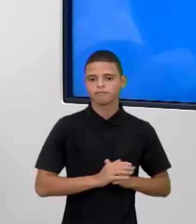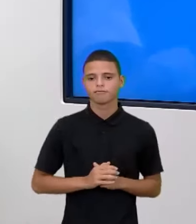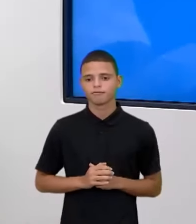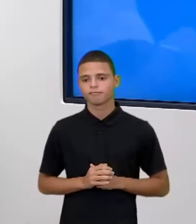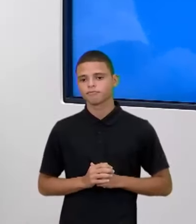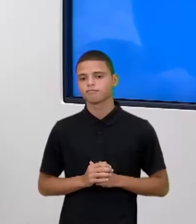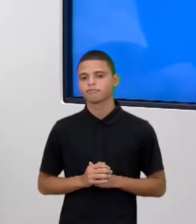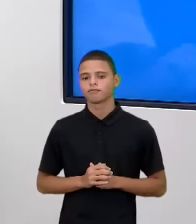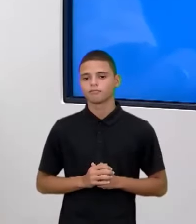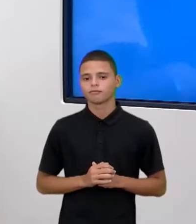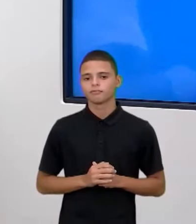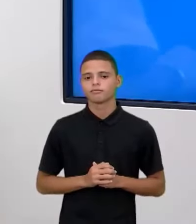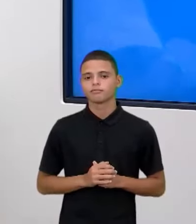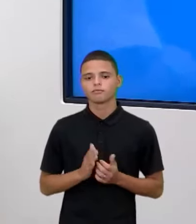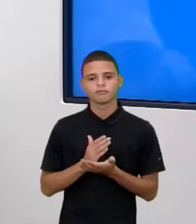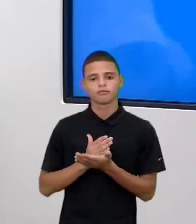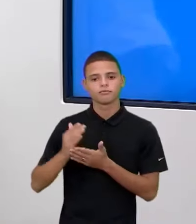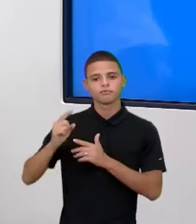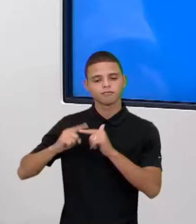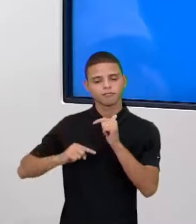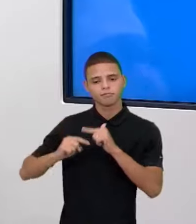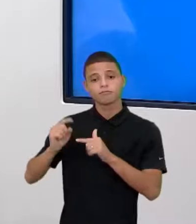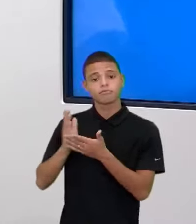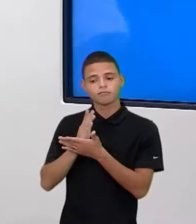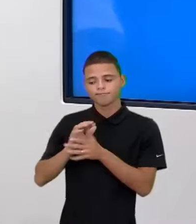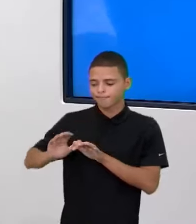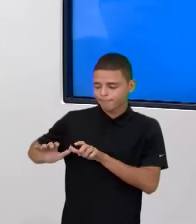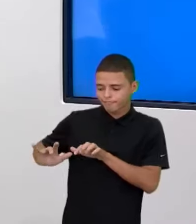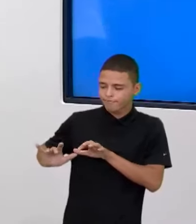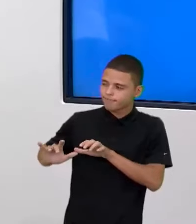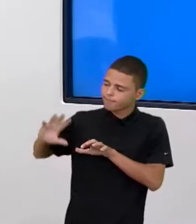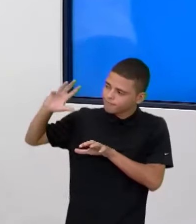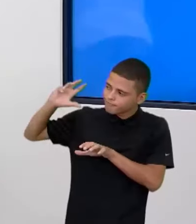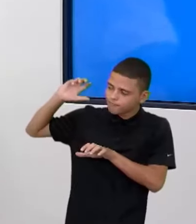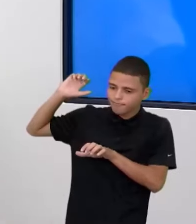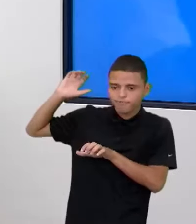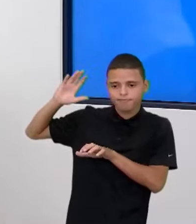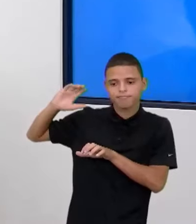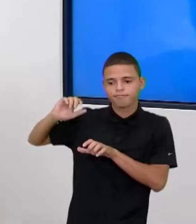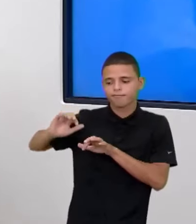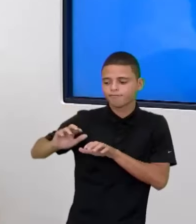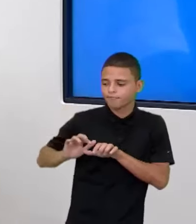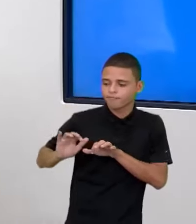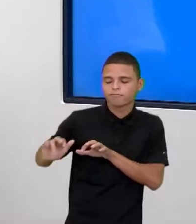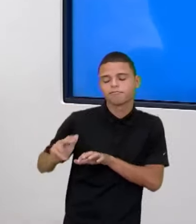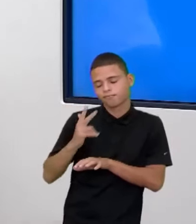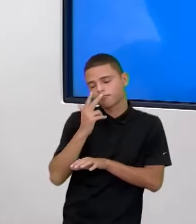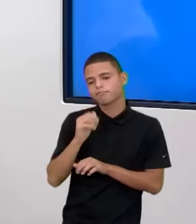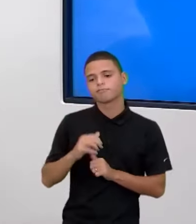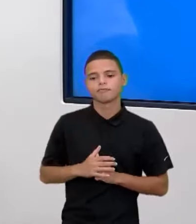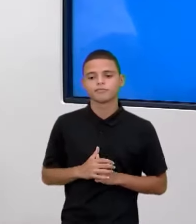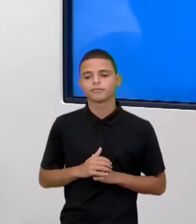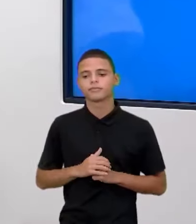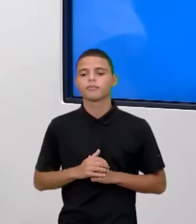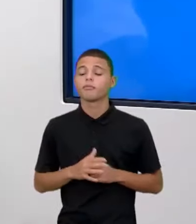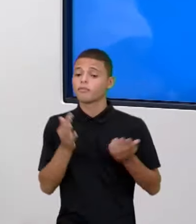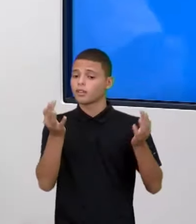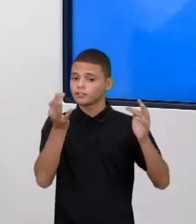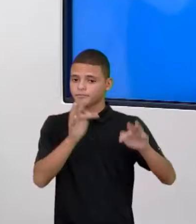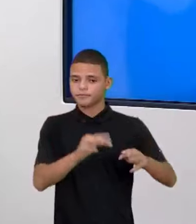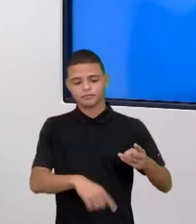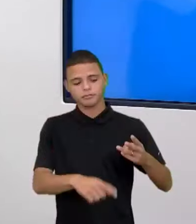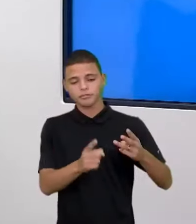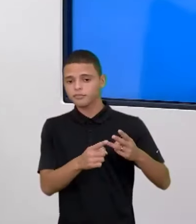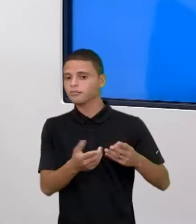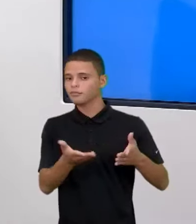e entrou aí um instrumento de teclas ao fundo que seria aí um teclado. E por fim,